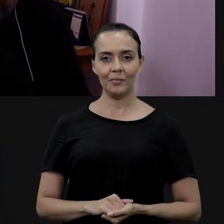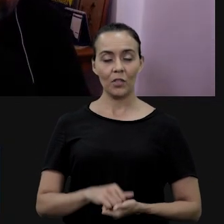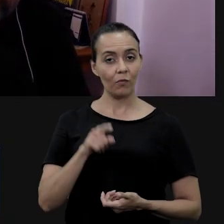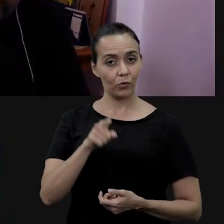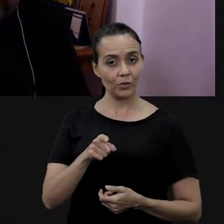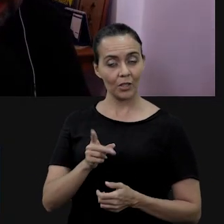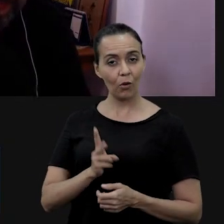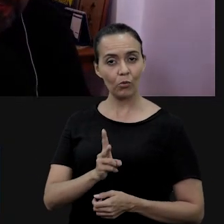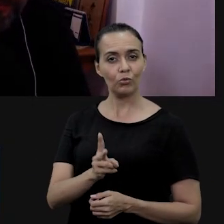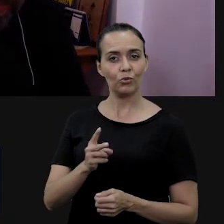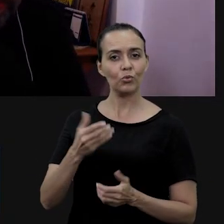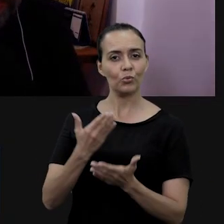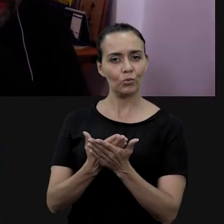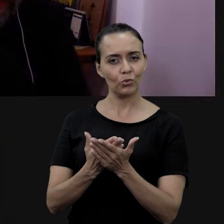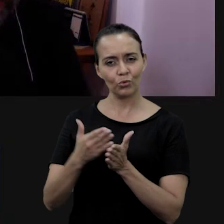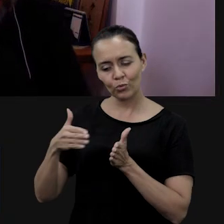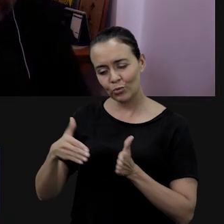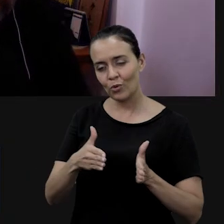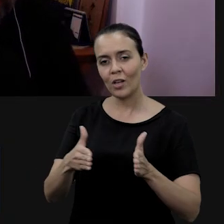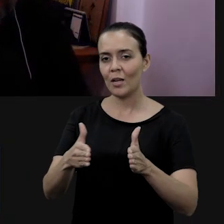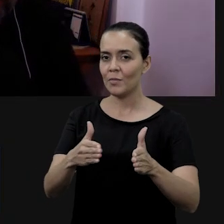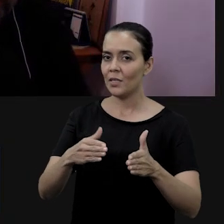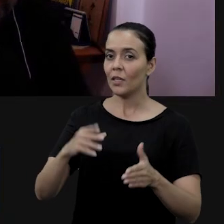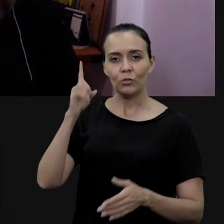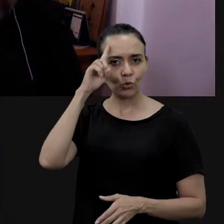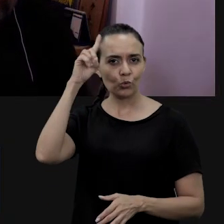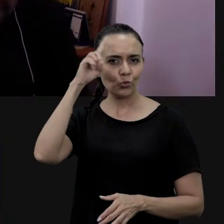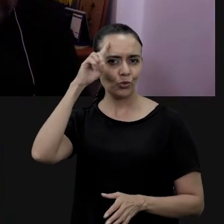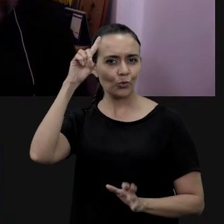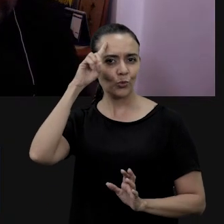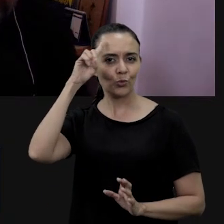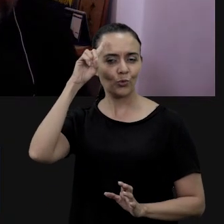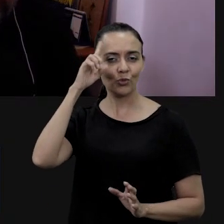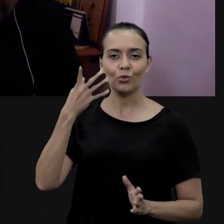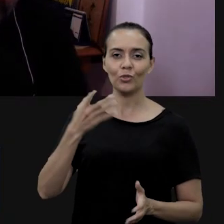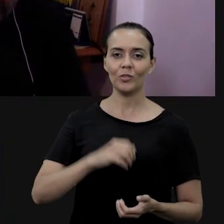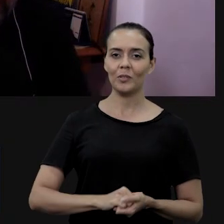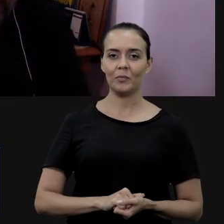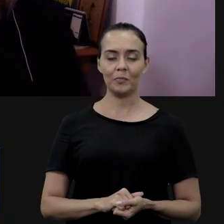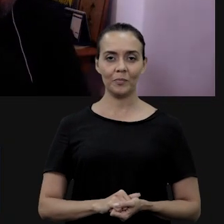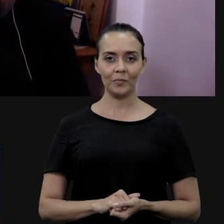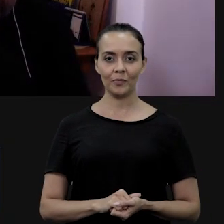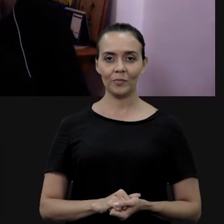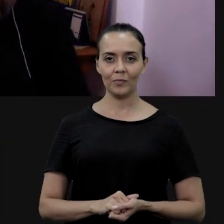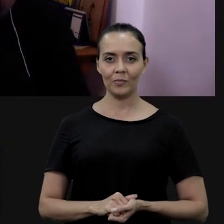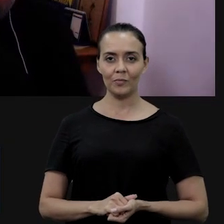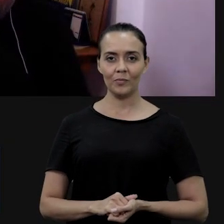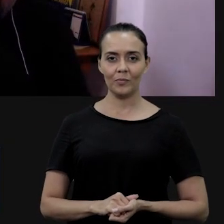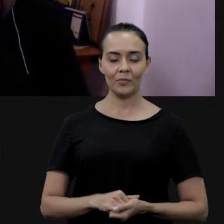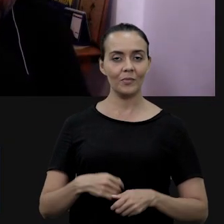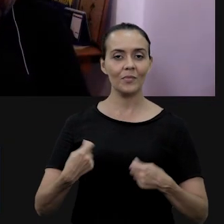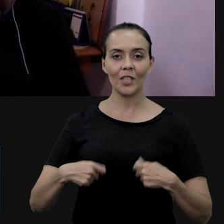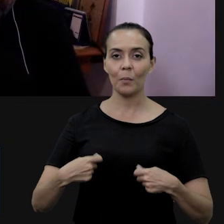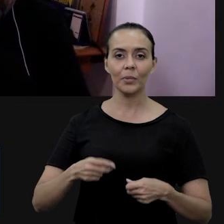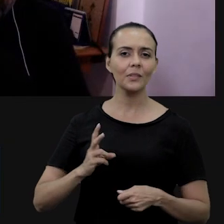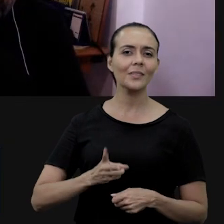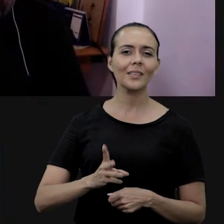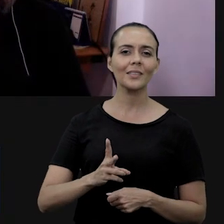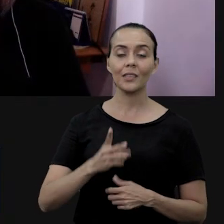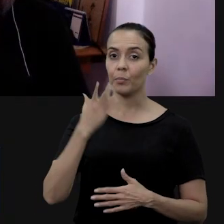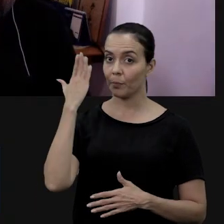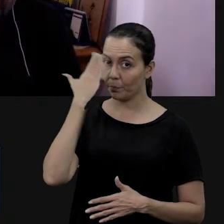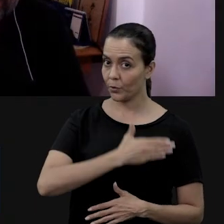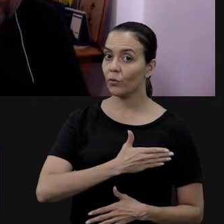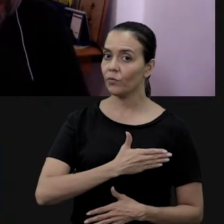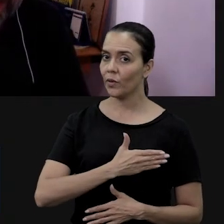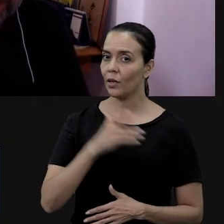que você continua a sua jornada a cada dia, né? Tem essa coisa também, né?